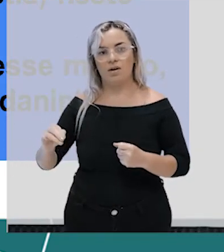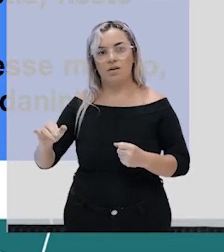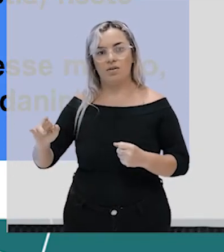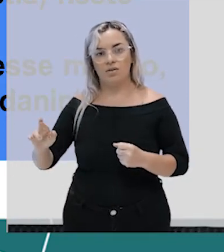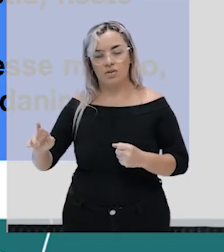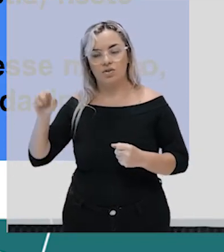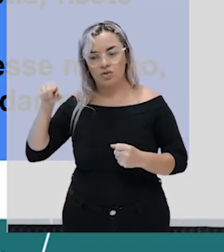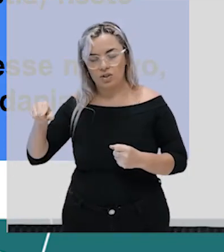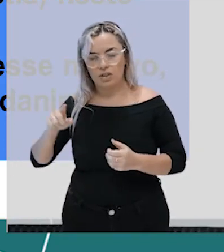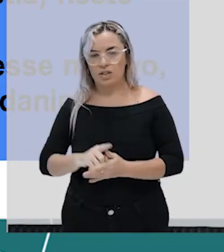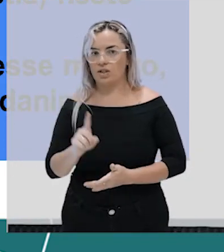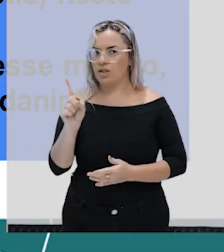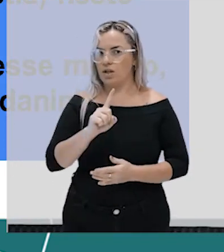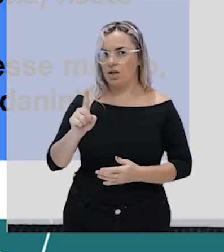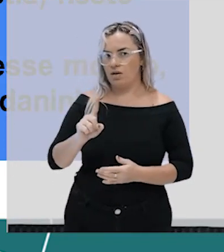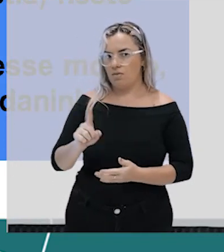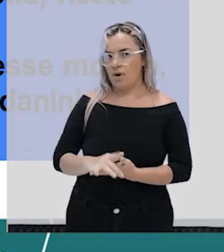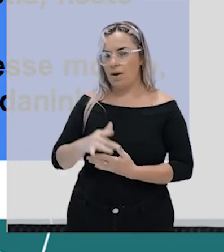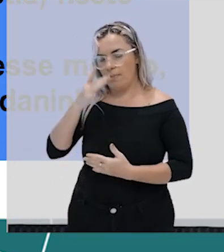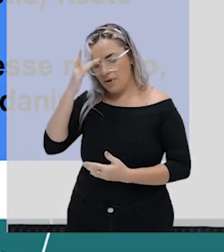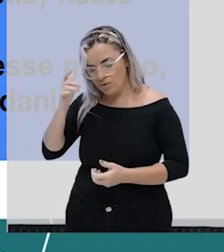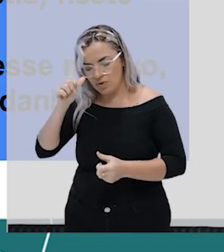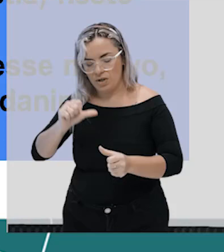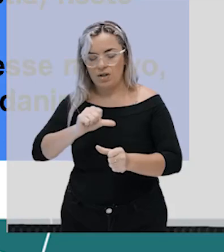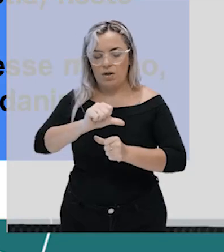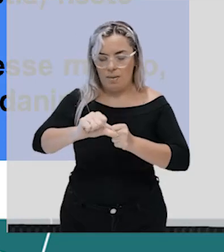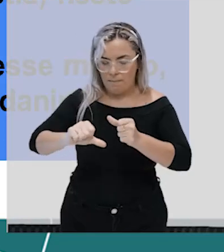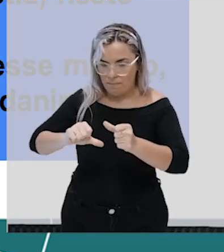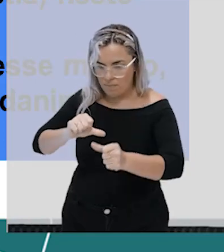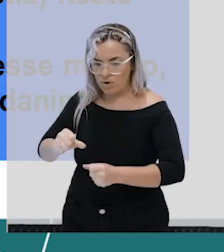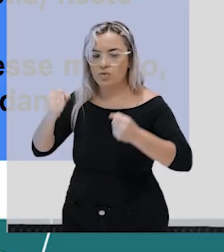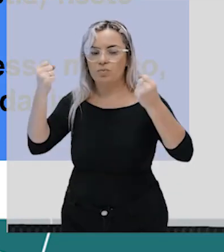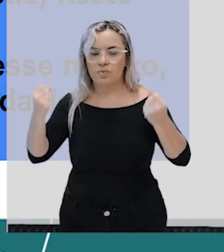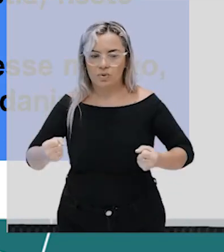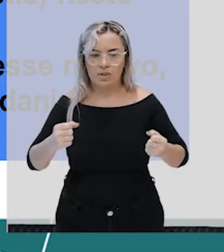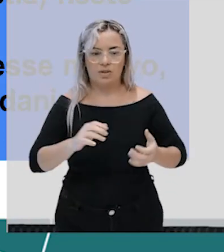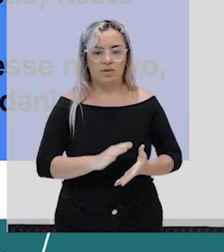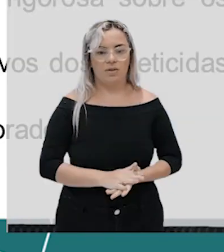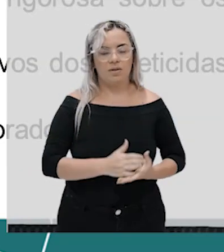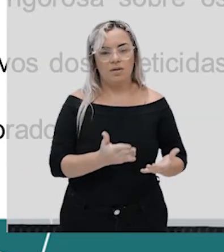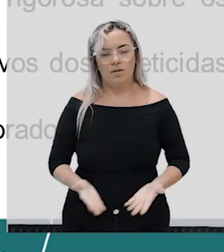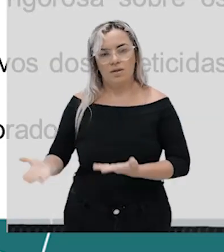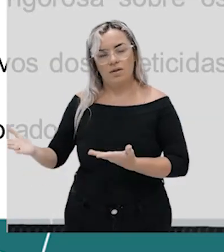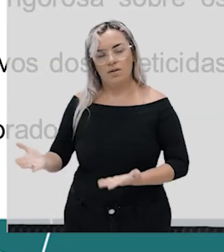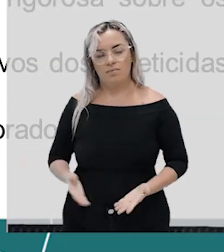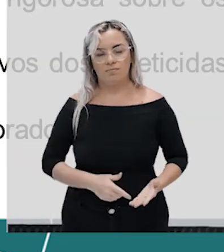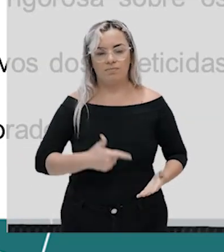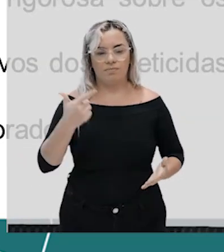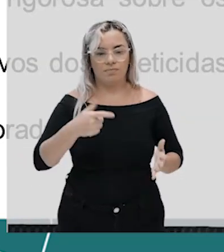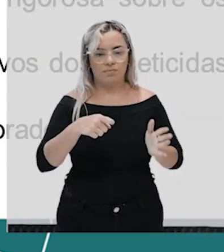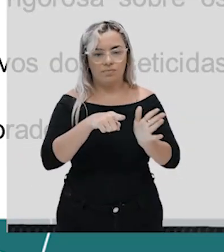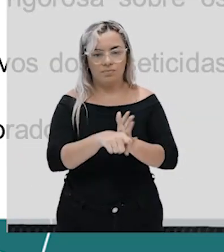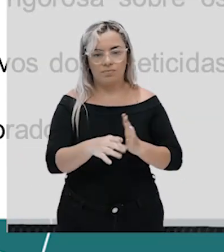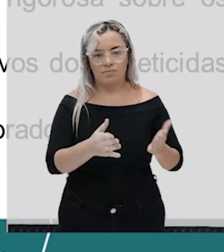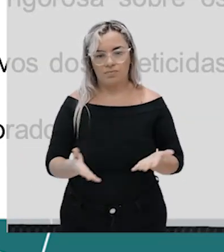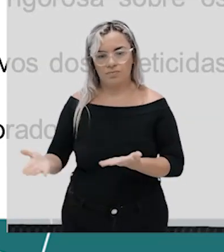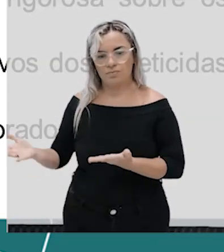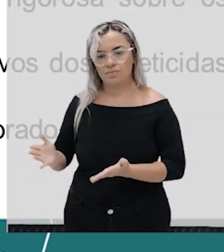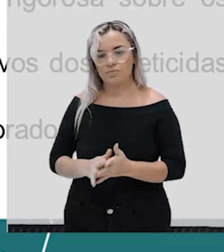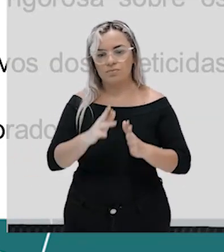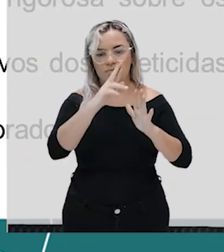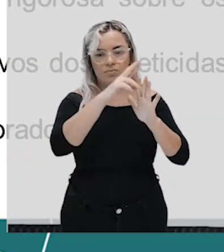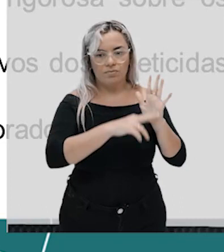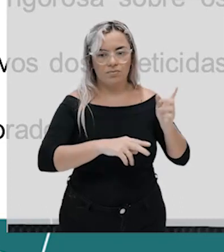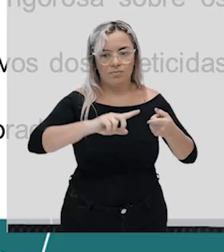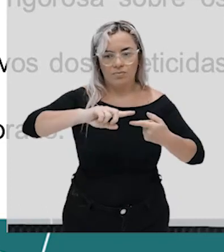impessoal, tá bom? Bom, mais uma questão. Tendo em vista as regras de concordância,